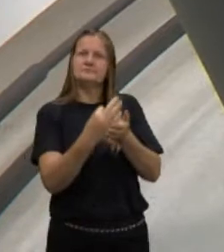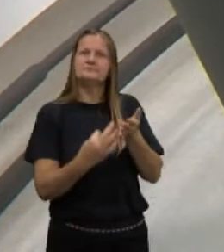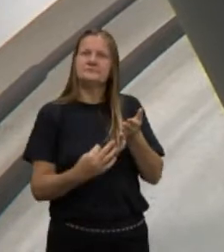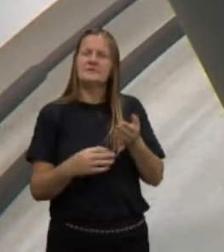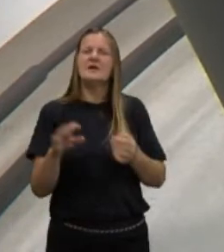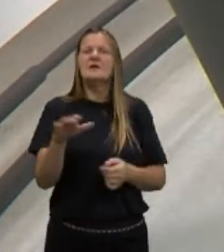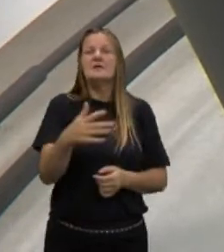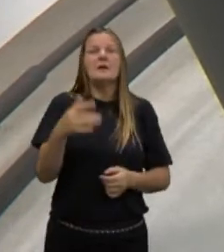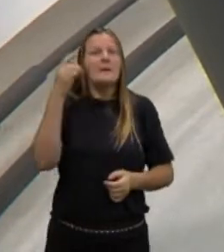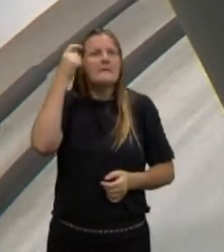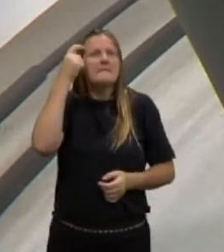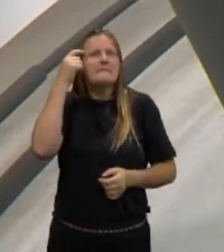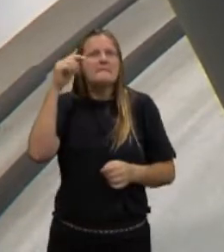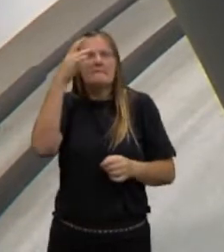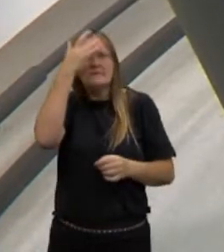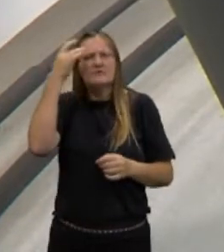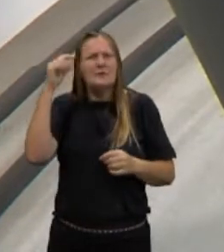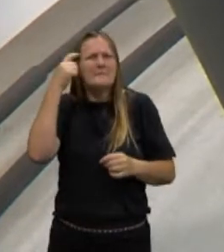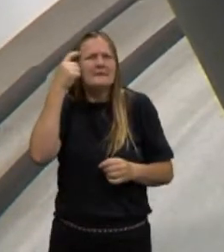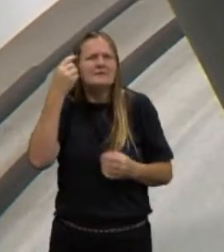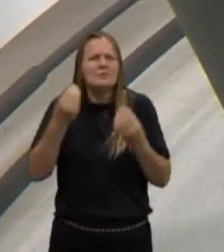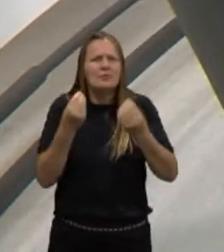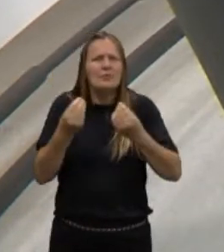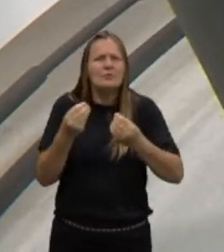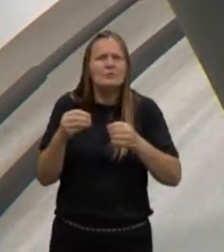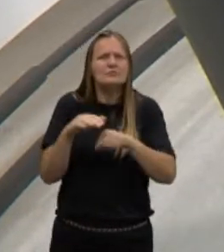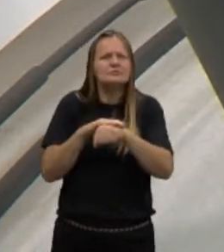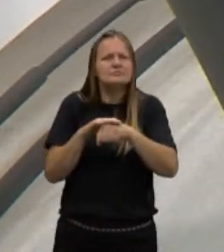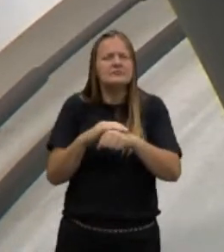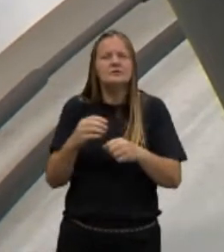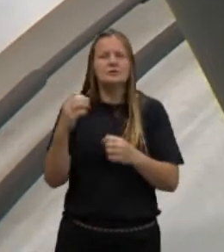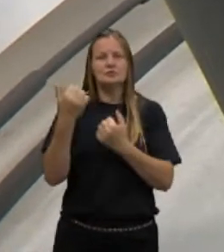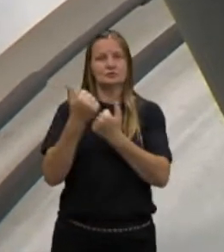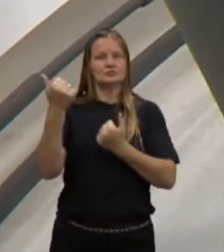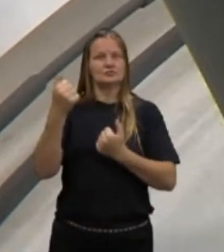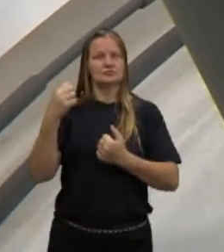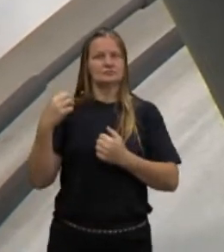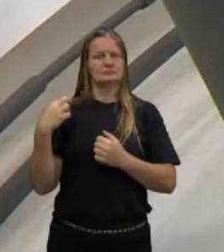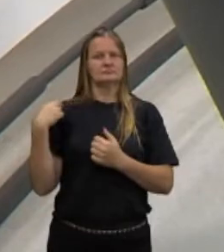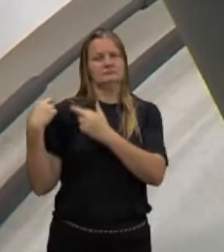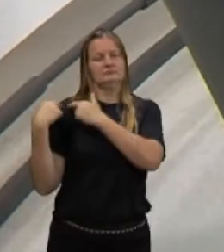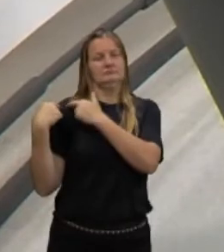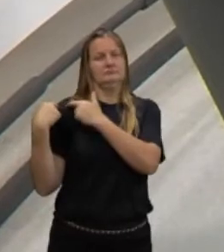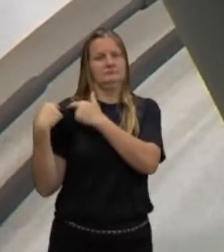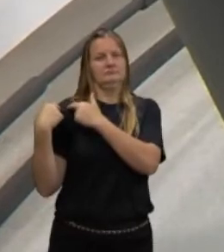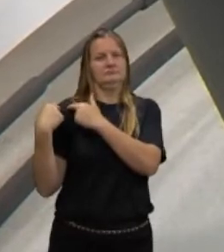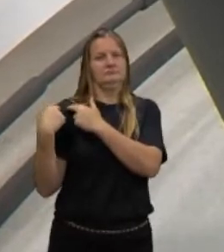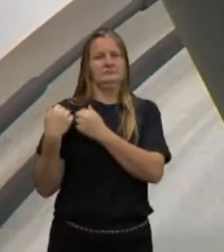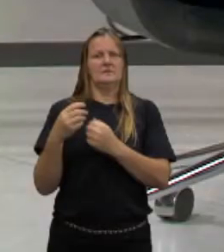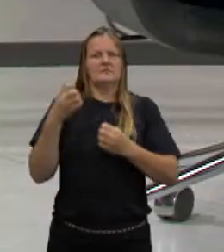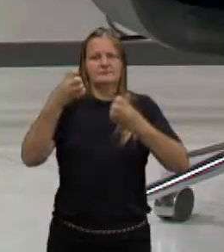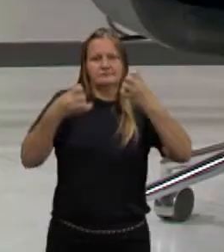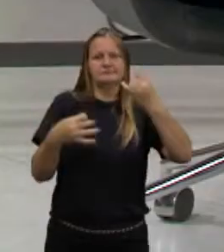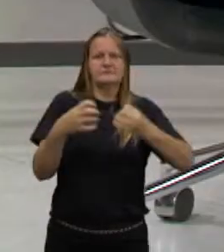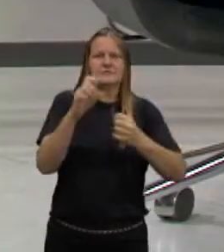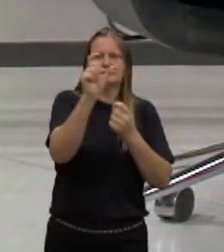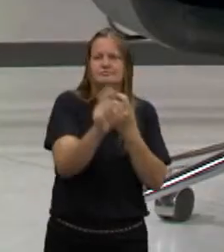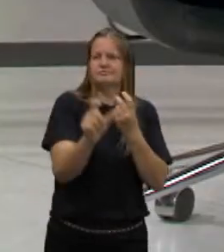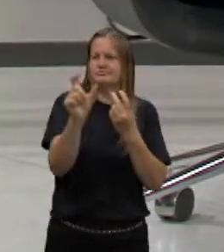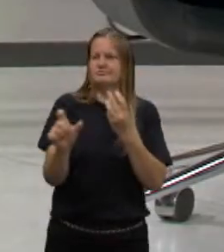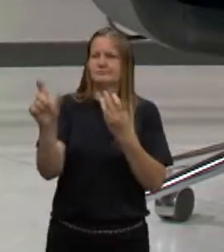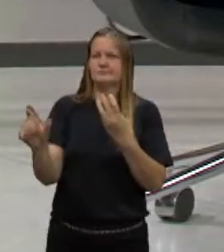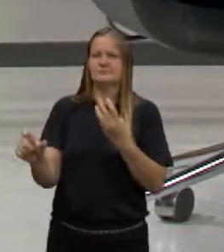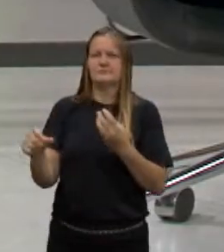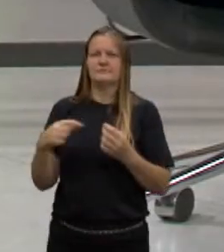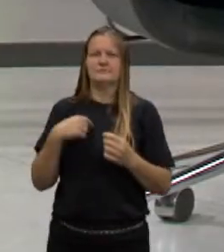Muitas pessoas podem pensar assim, o diretor chega lá, né, dá as falas de cada ator, e aí cada